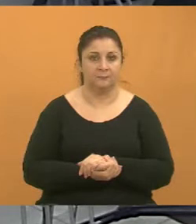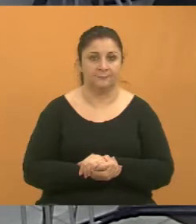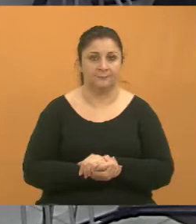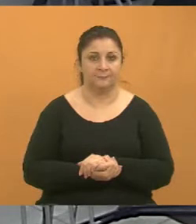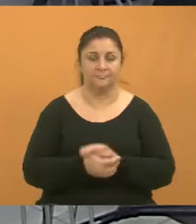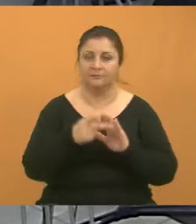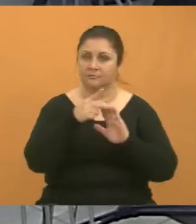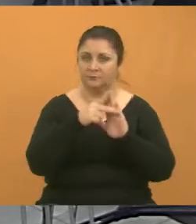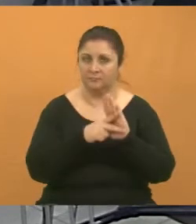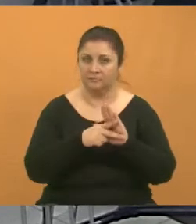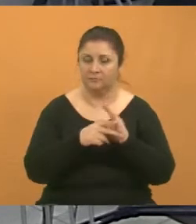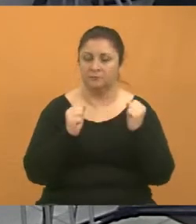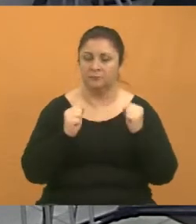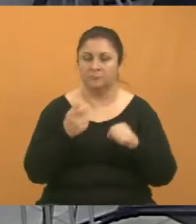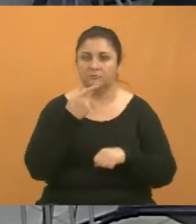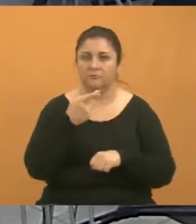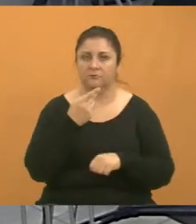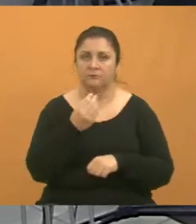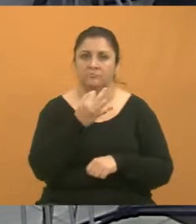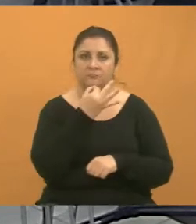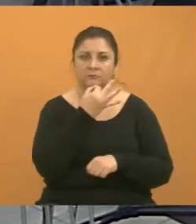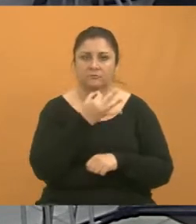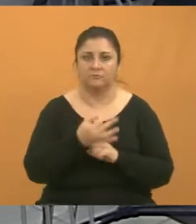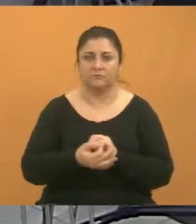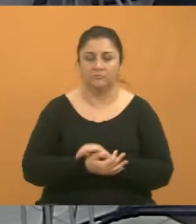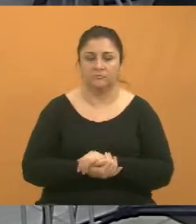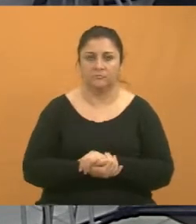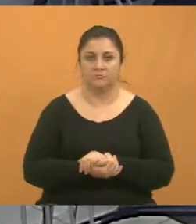O projeto está em discussão.